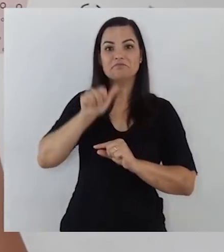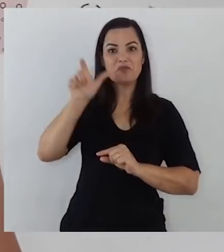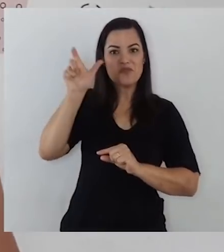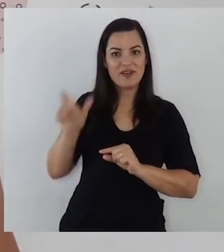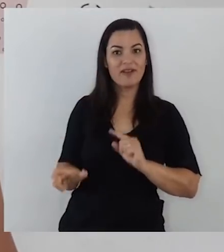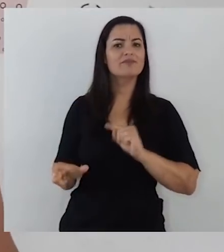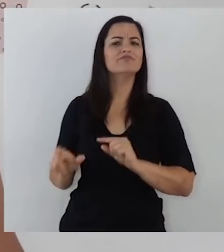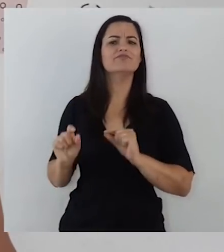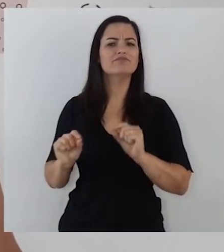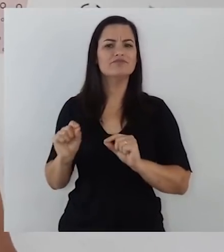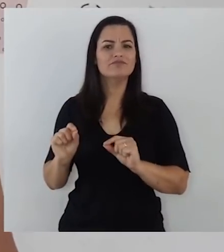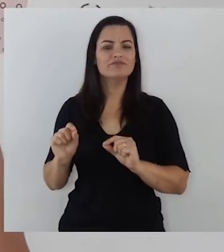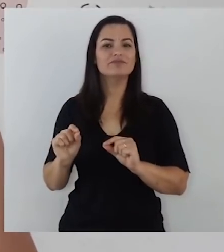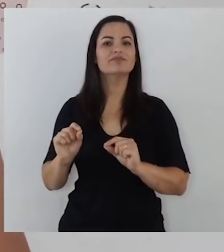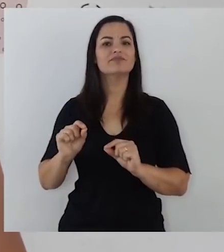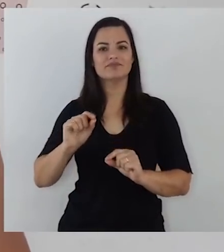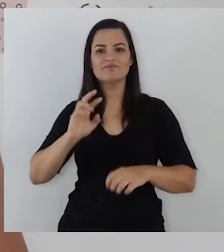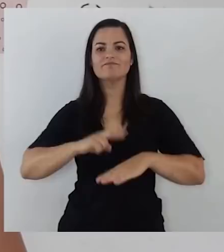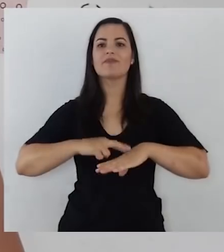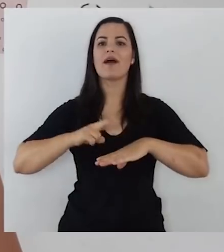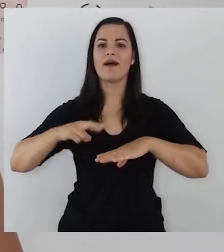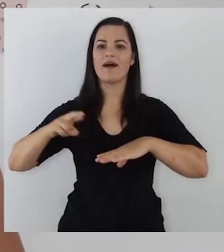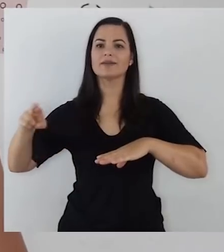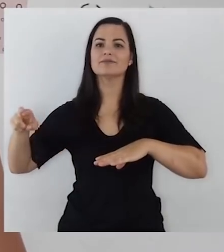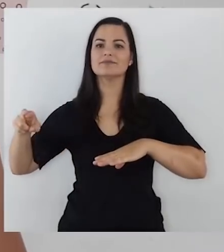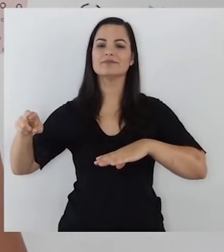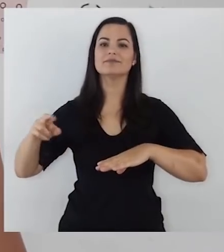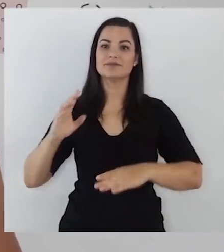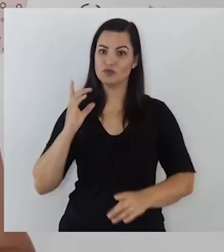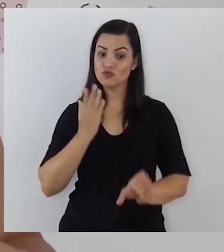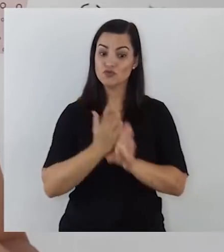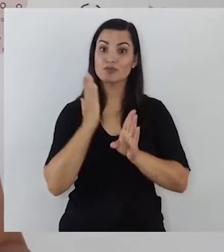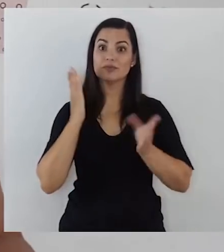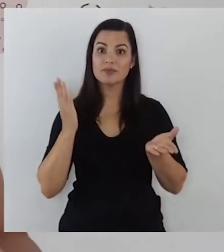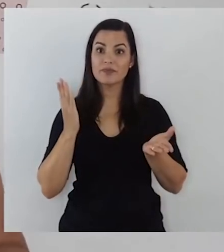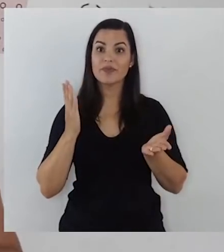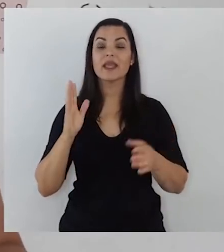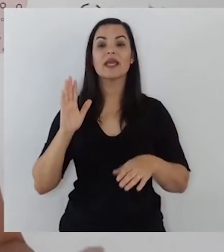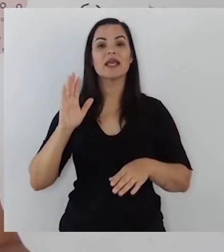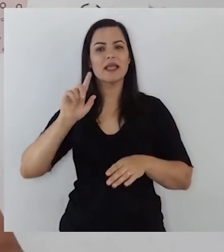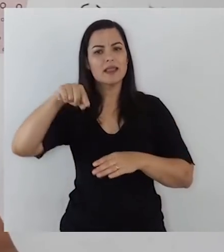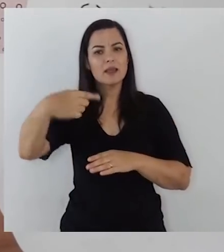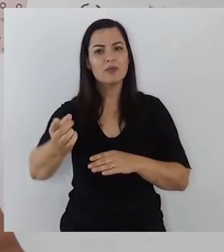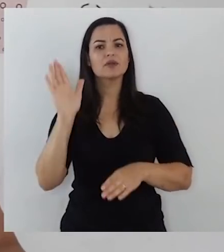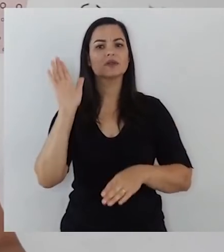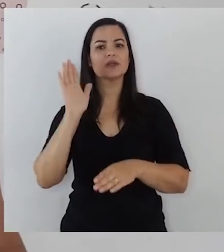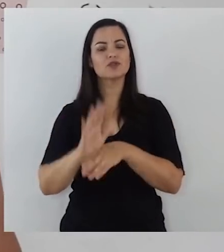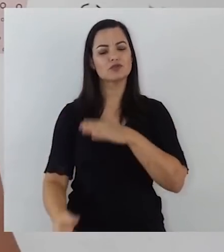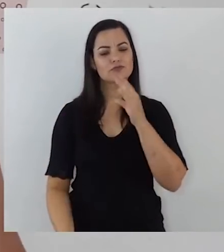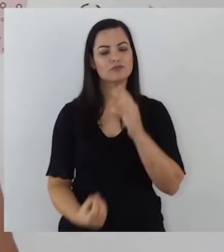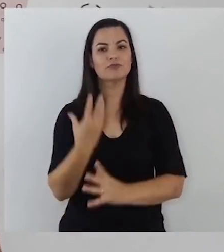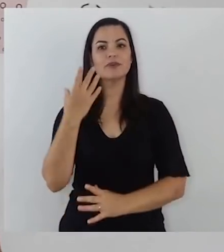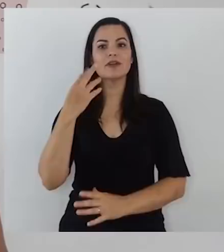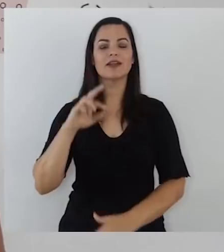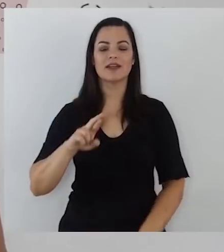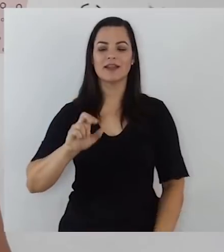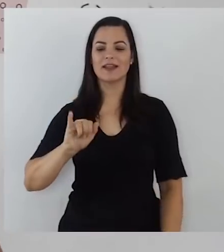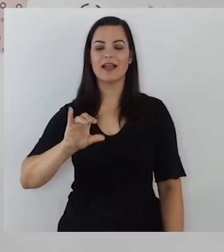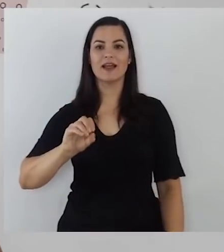Marie Curie foi exatamente a radioatividade, que levou à invenção do raio-x. Então, o